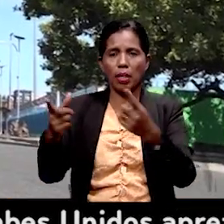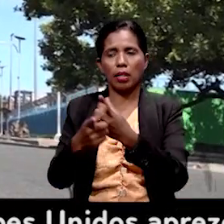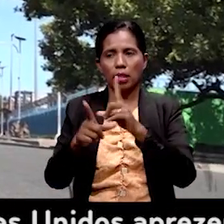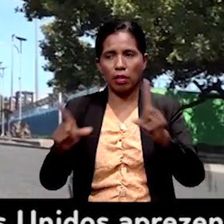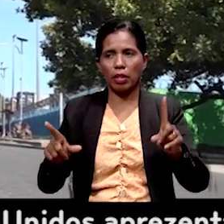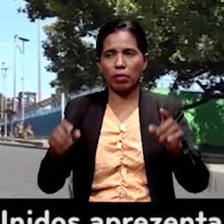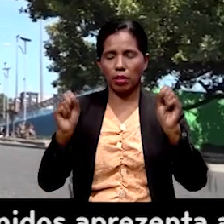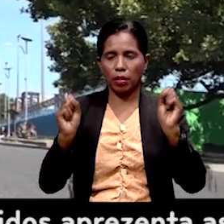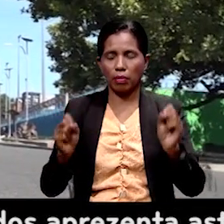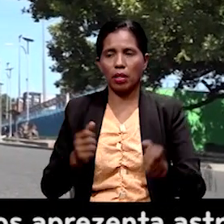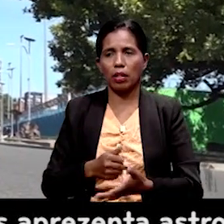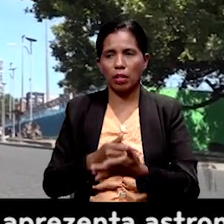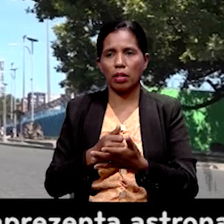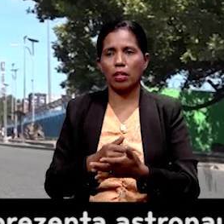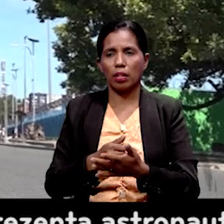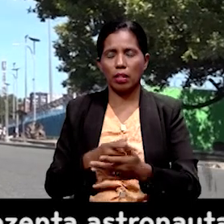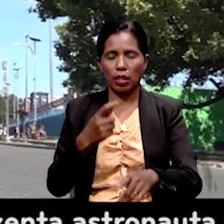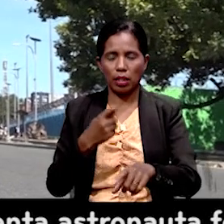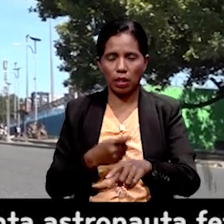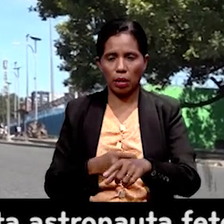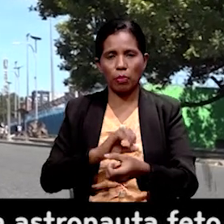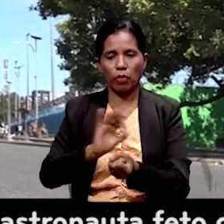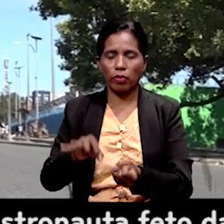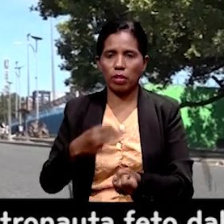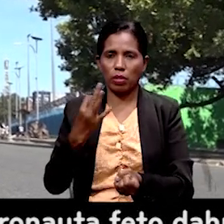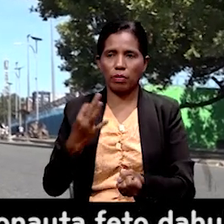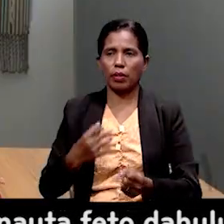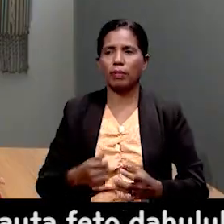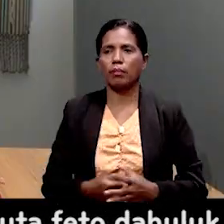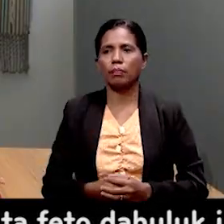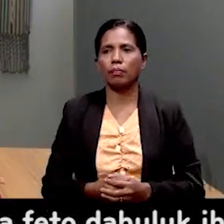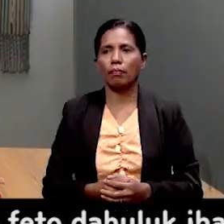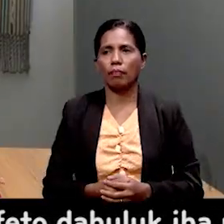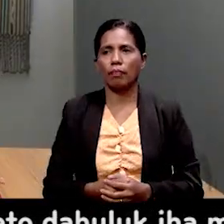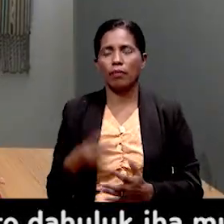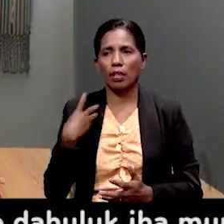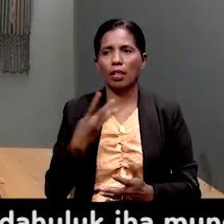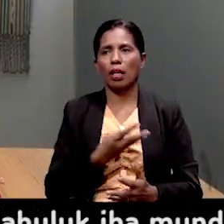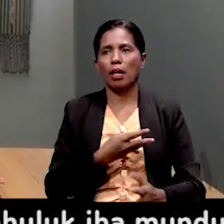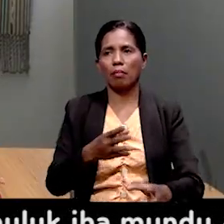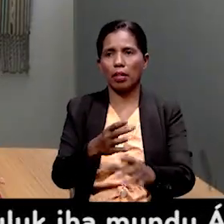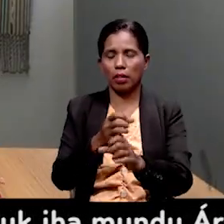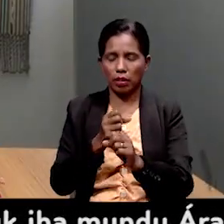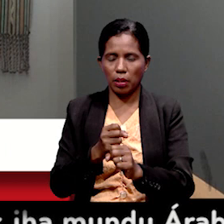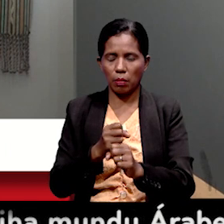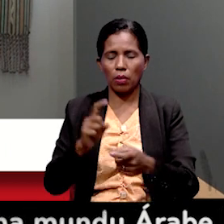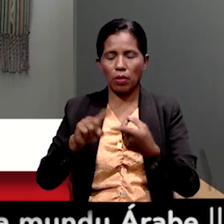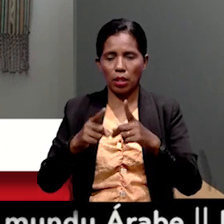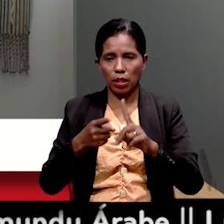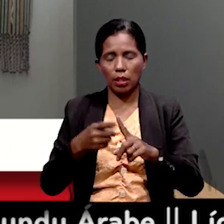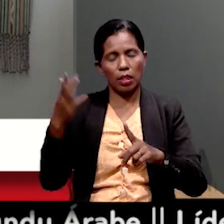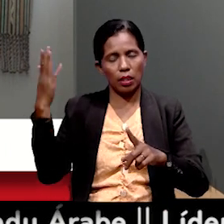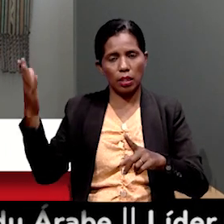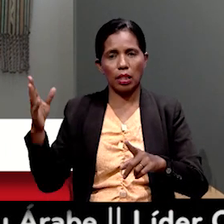di trata documentus hirak ne durante pandemia COVID-19. Lamentações, amo simu contato be ko malo sire estrangeiro